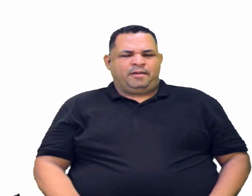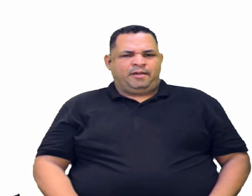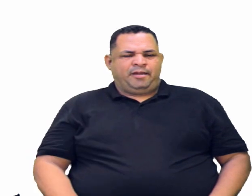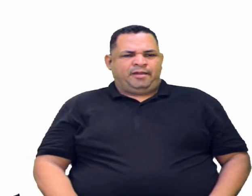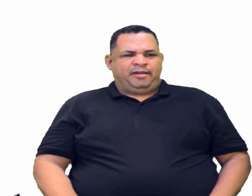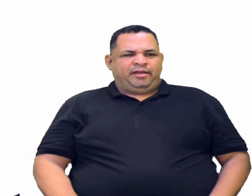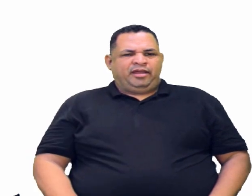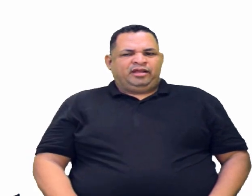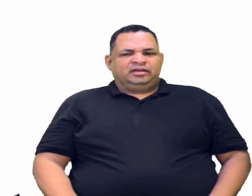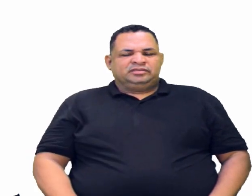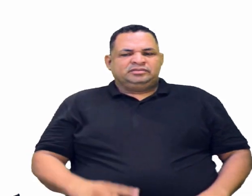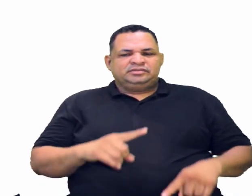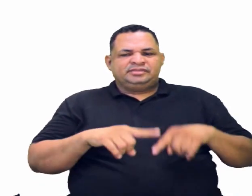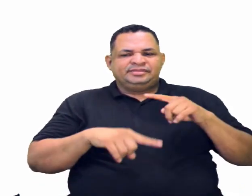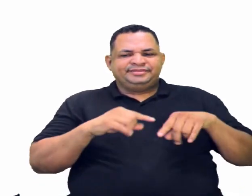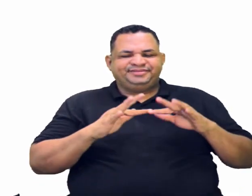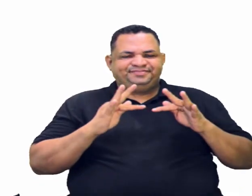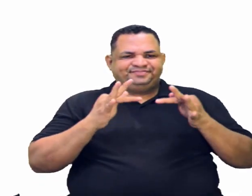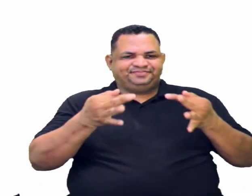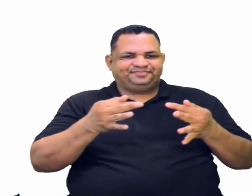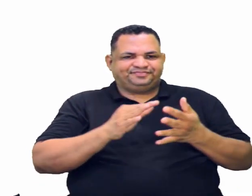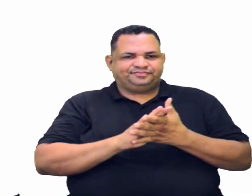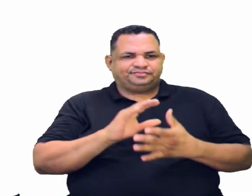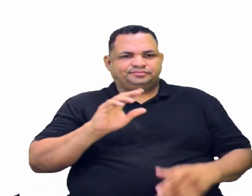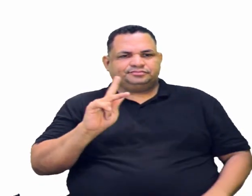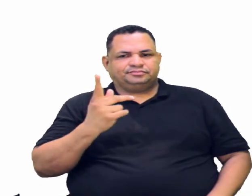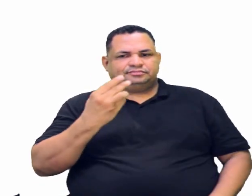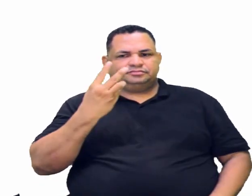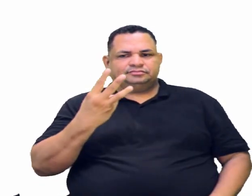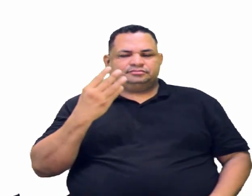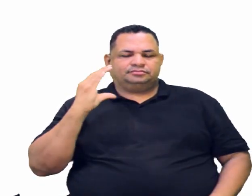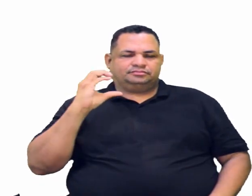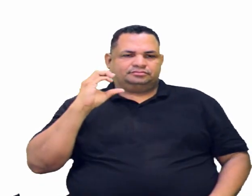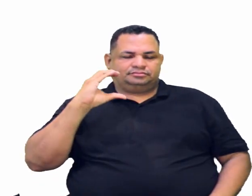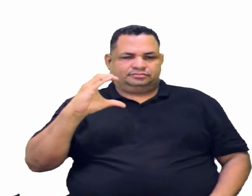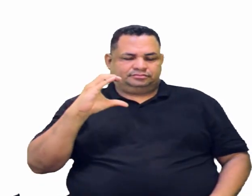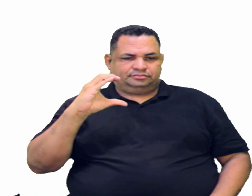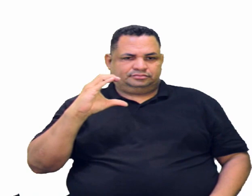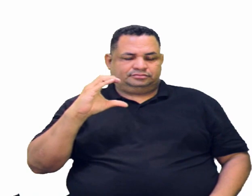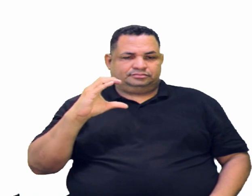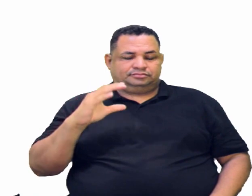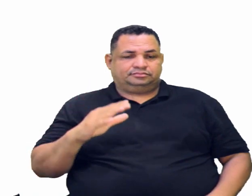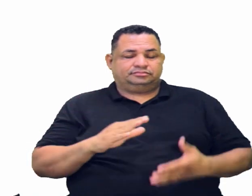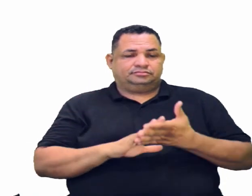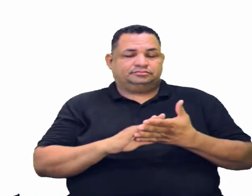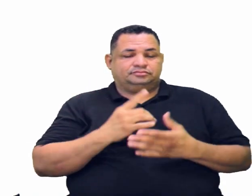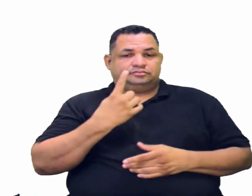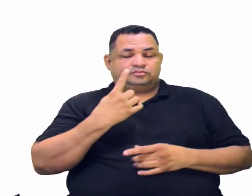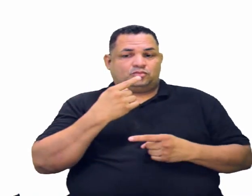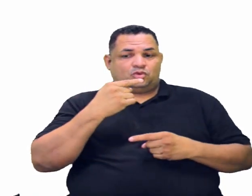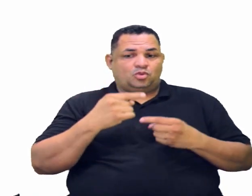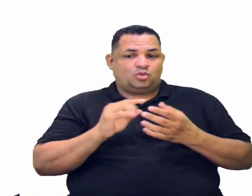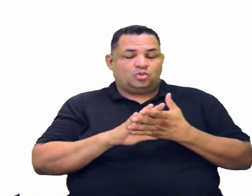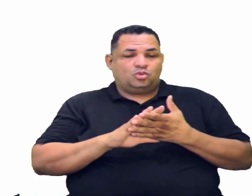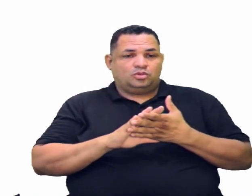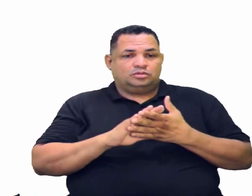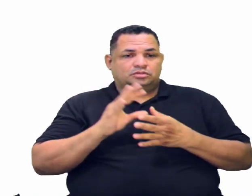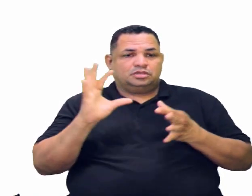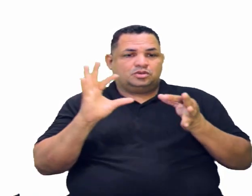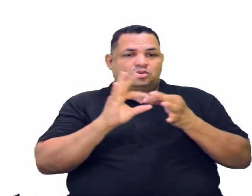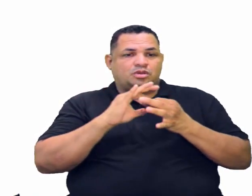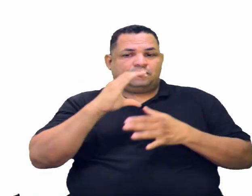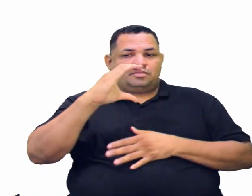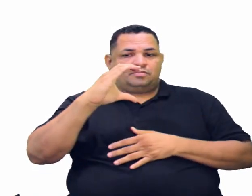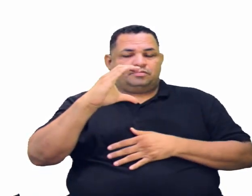CH2. Olha o produto final. H3C, por quê? Porque um dos hidrogênios da água ligou-se a esse